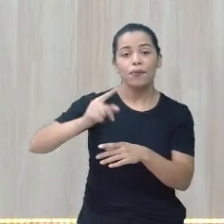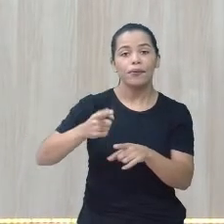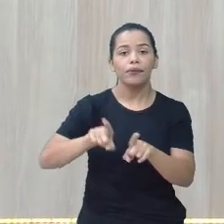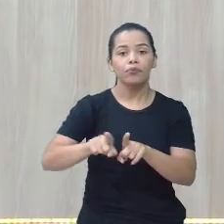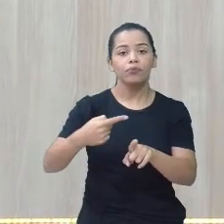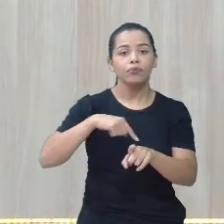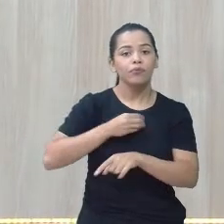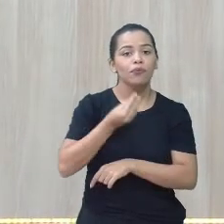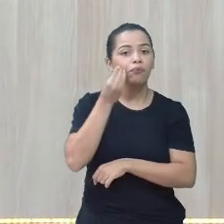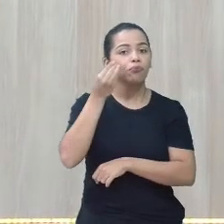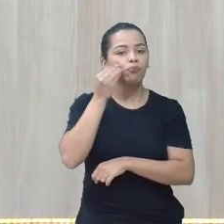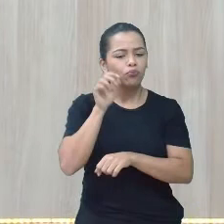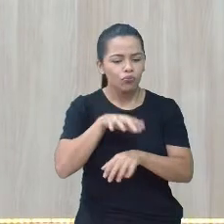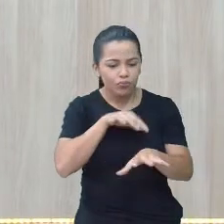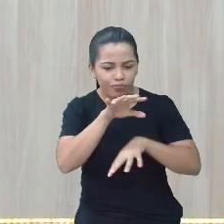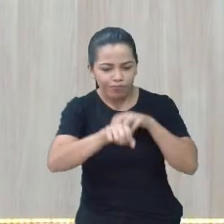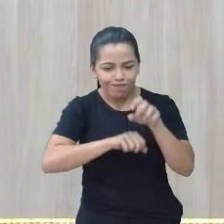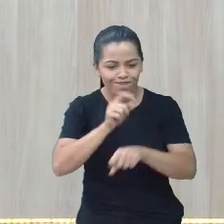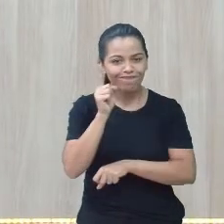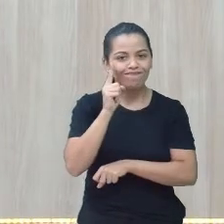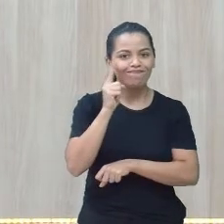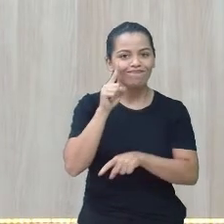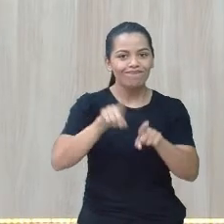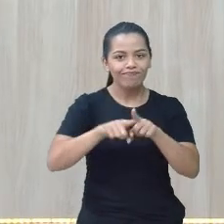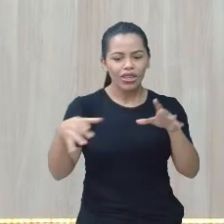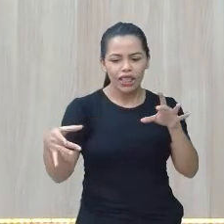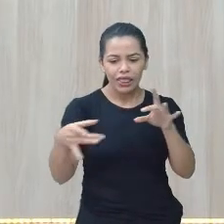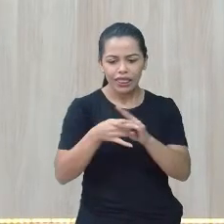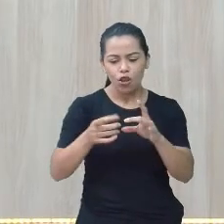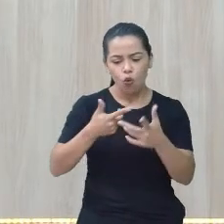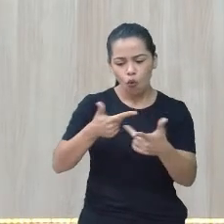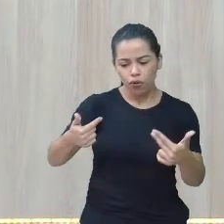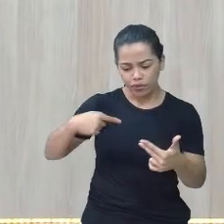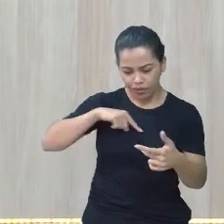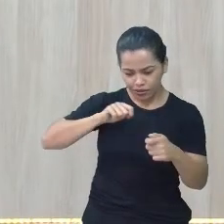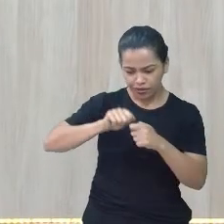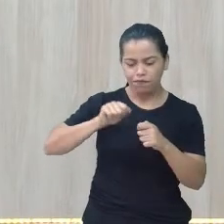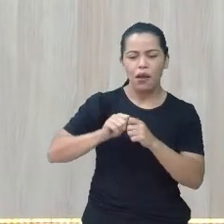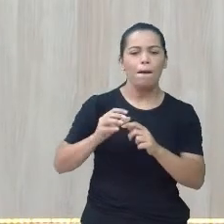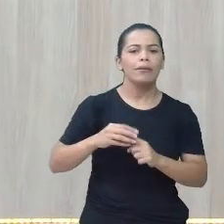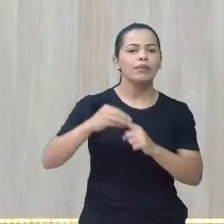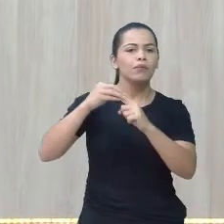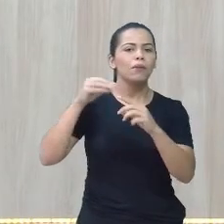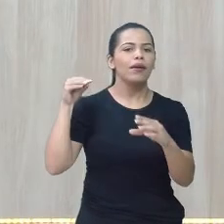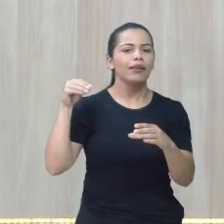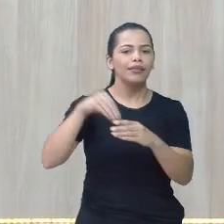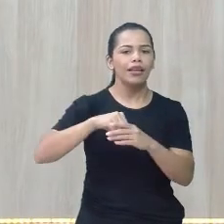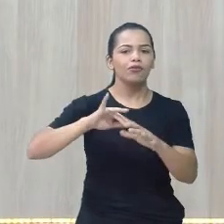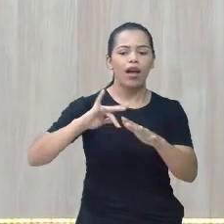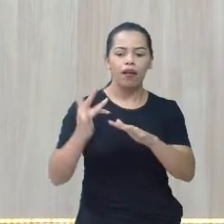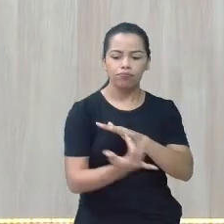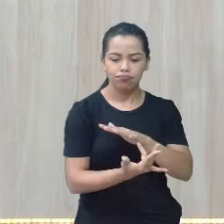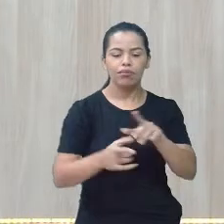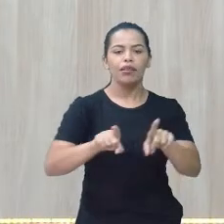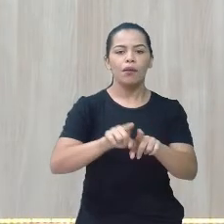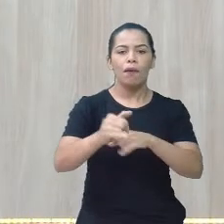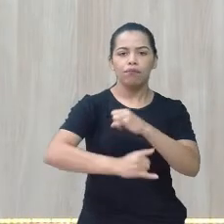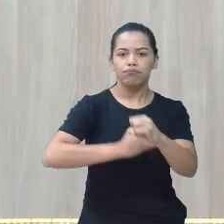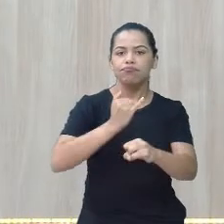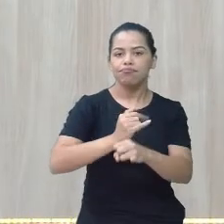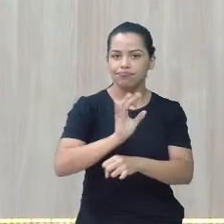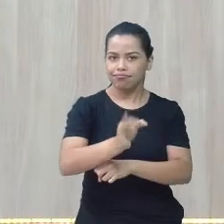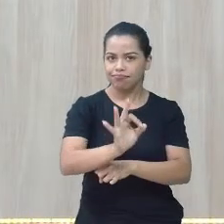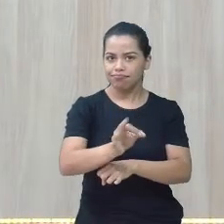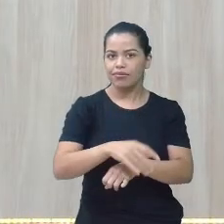explorar e perceber que isso também está interligado com coisas que a gente faz, principalmente nas redes sociais, na internet, tá